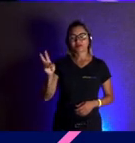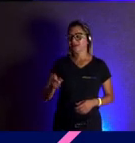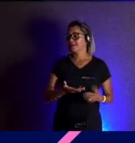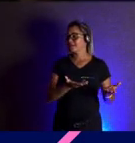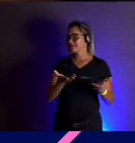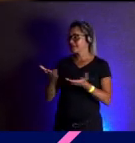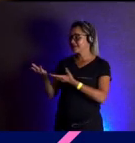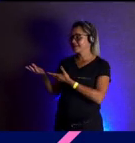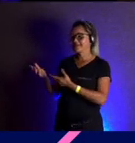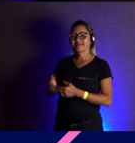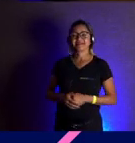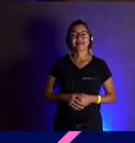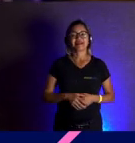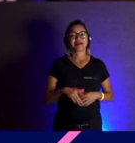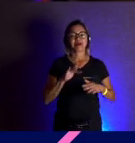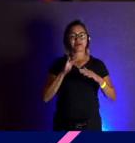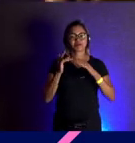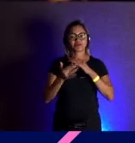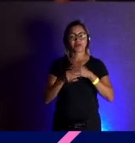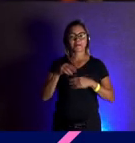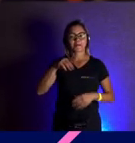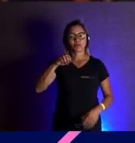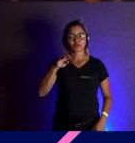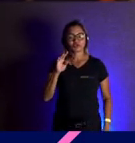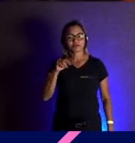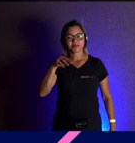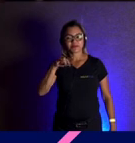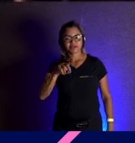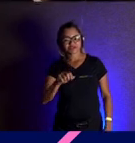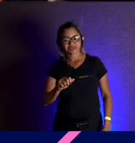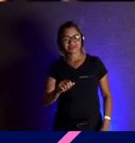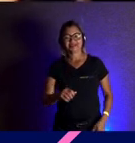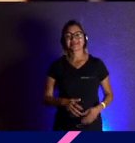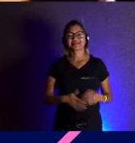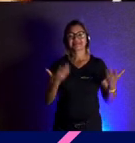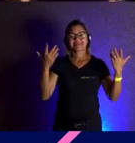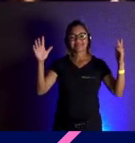Ela também trabalha com vários conferências de remoto.